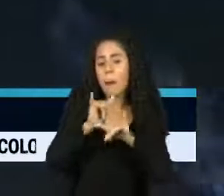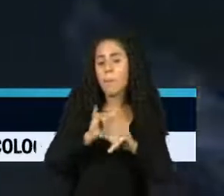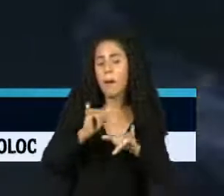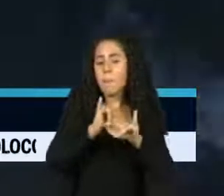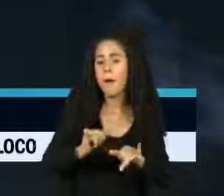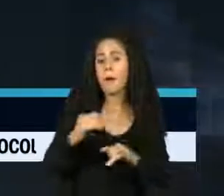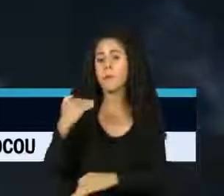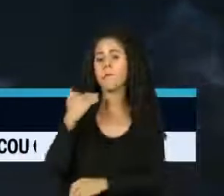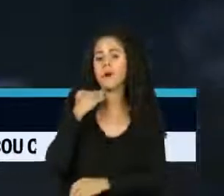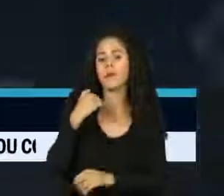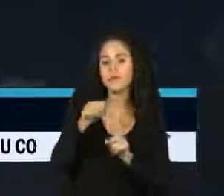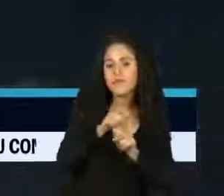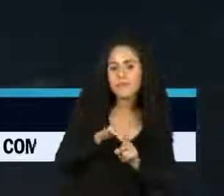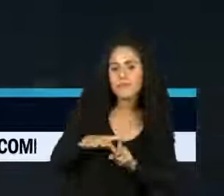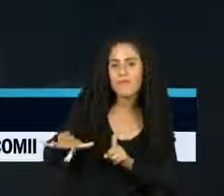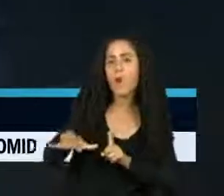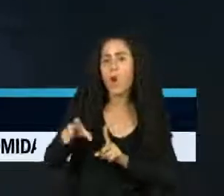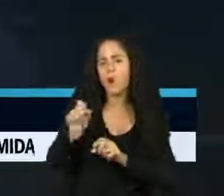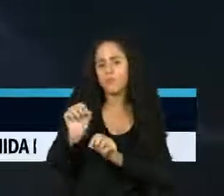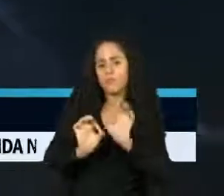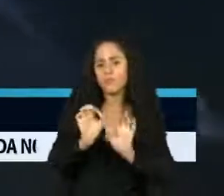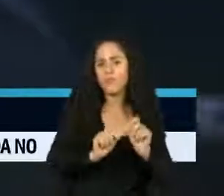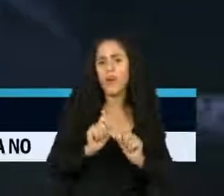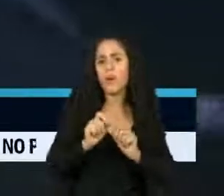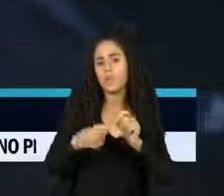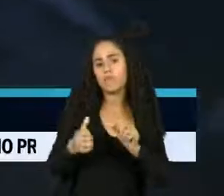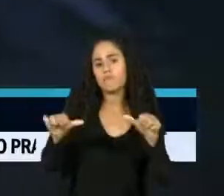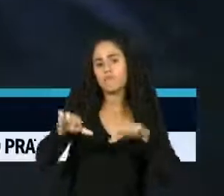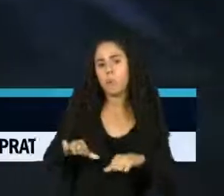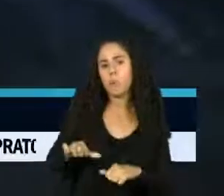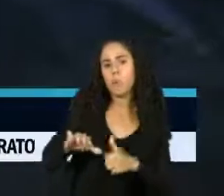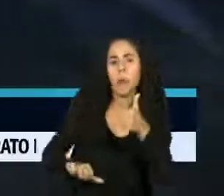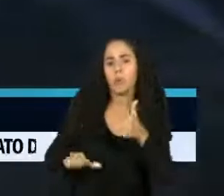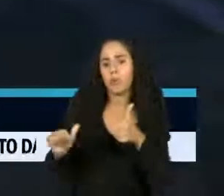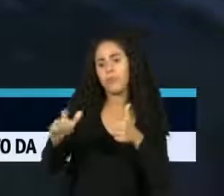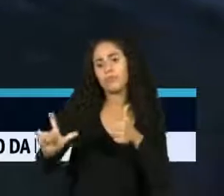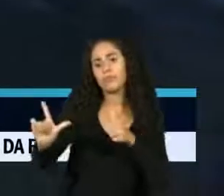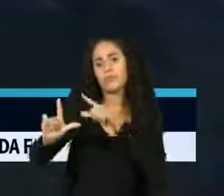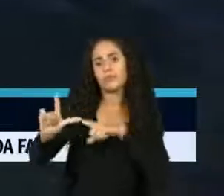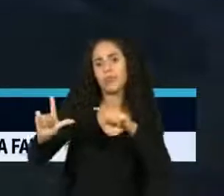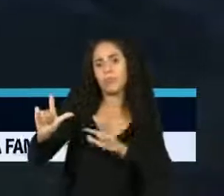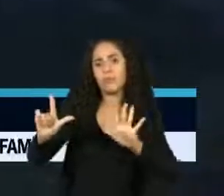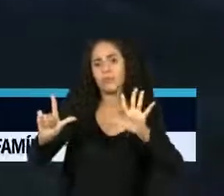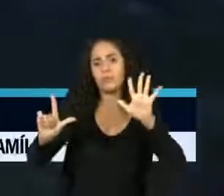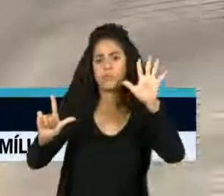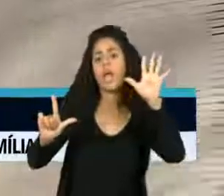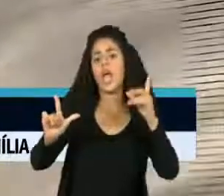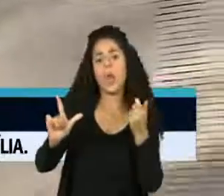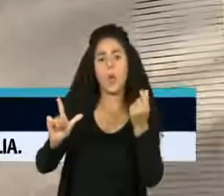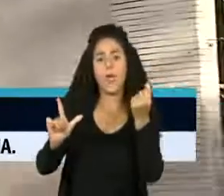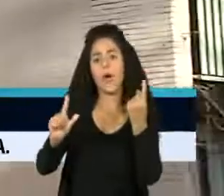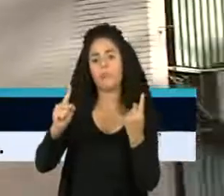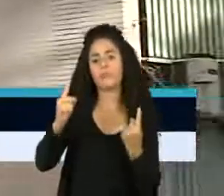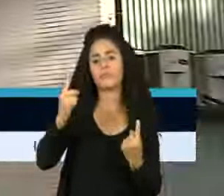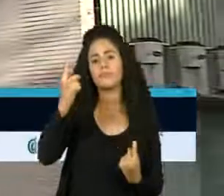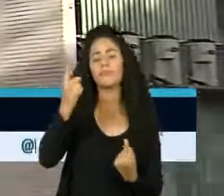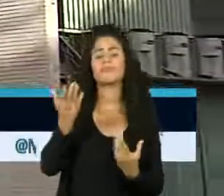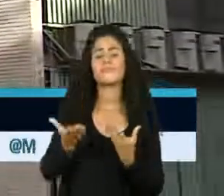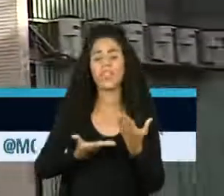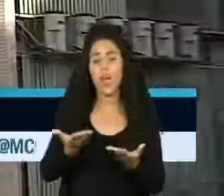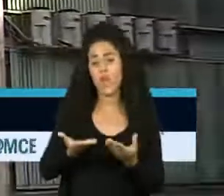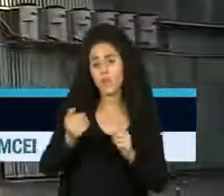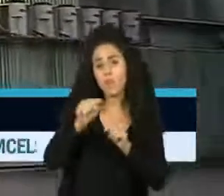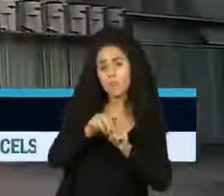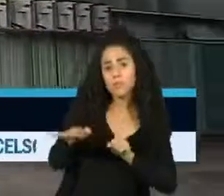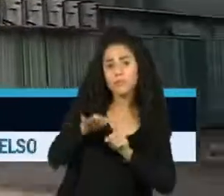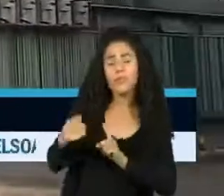públicos se baseou em diversos fatores, alguns negativos, como inflação alta e desvalorização do real. Os cofres do